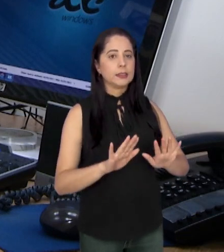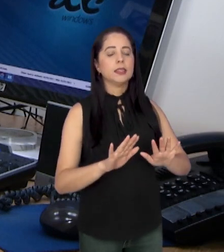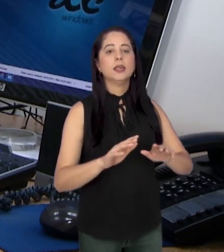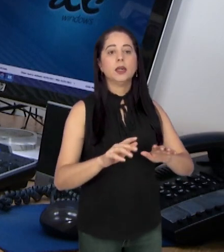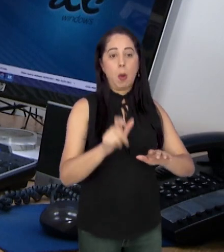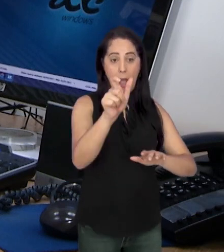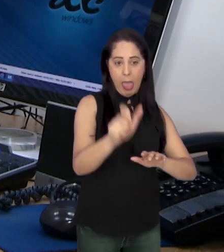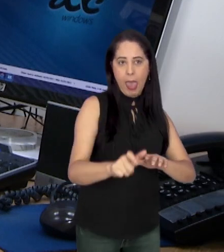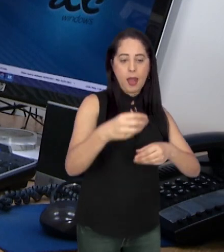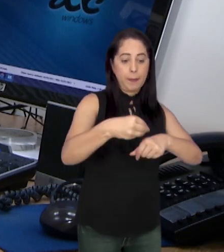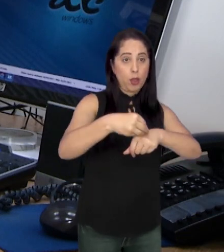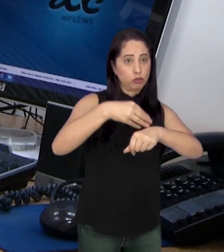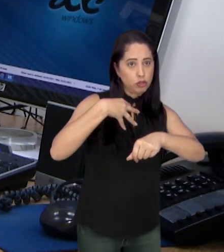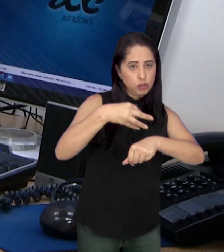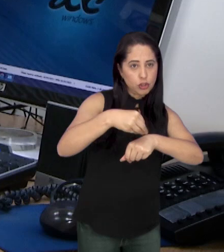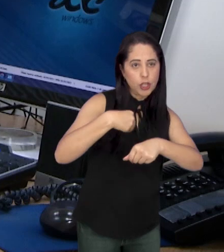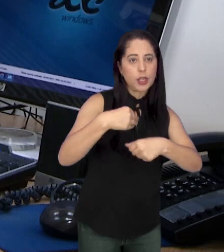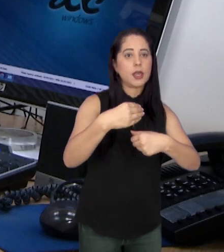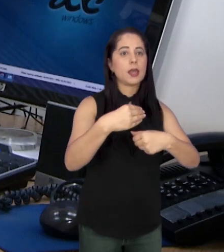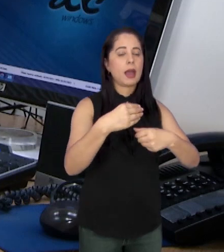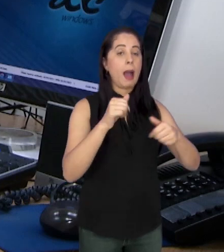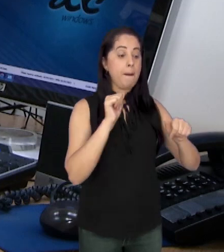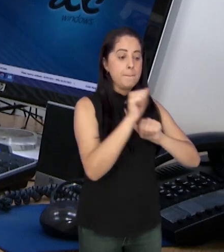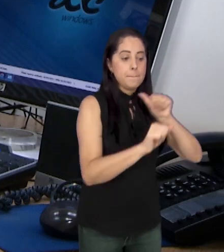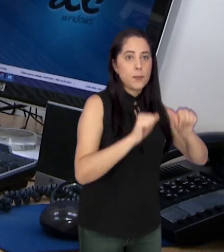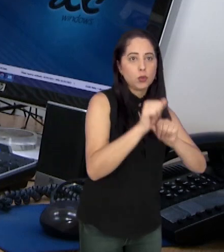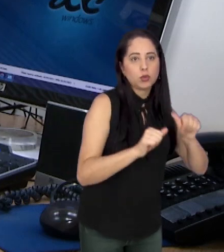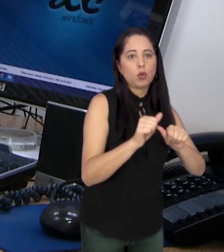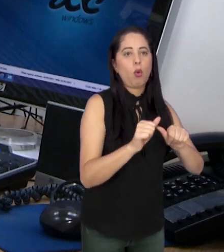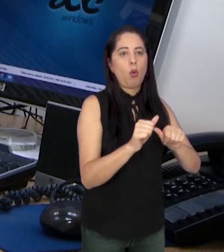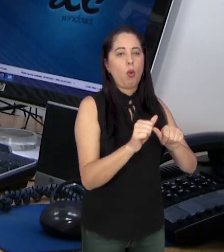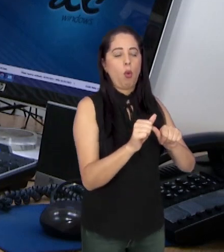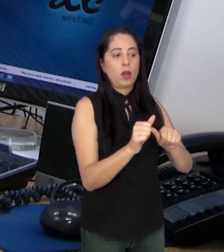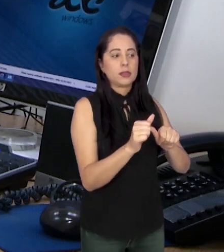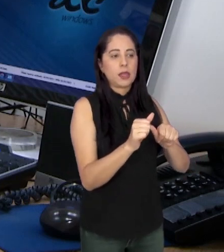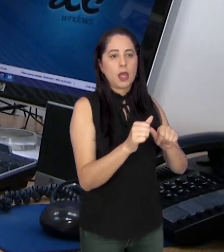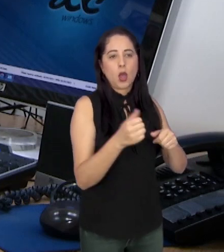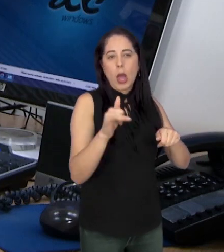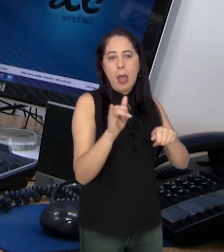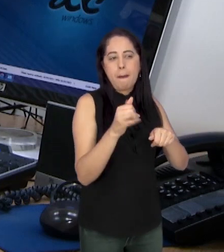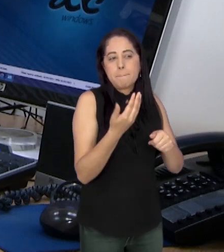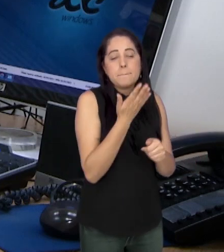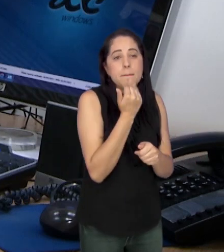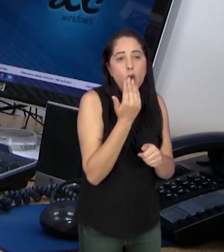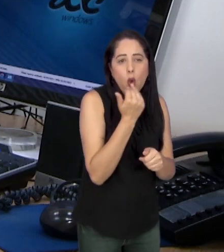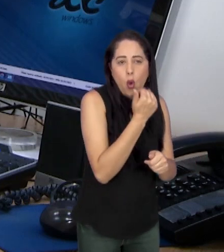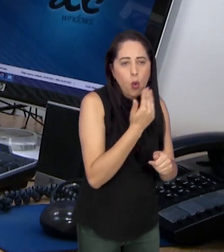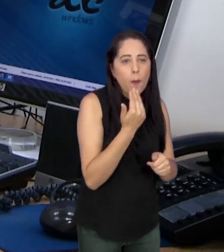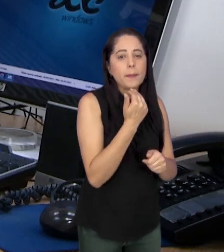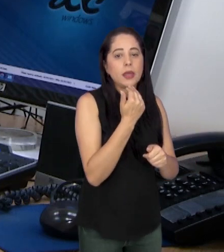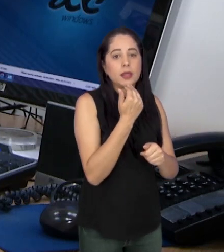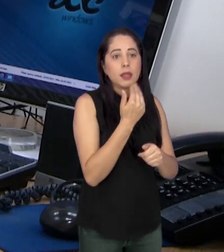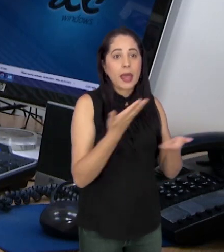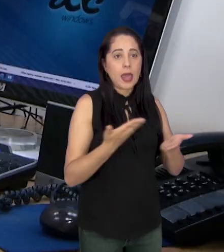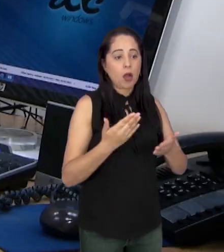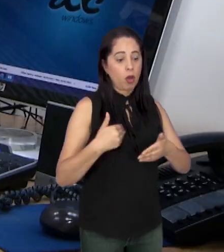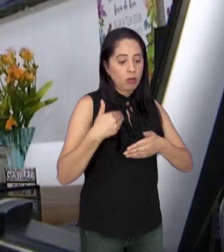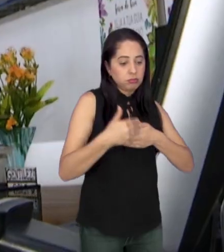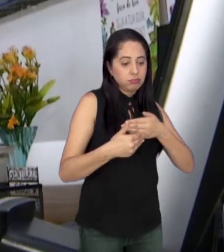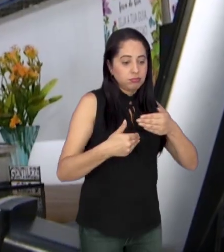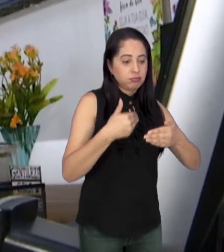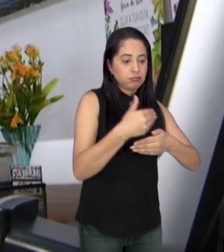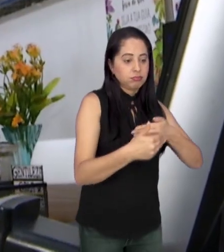uma orientação alimentar, me ensinando a fazer melhores escolhas e aí as coisas começaram a